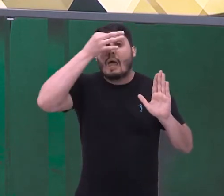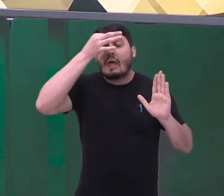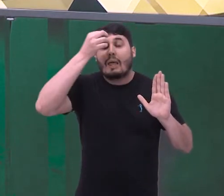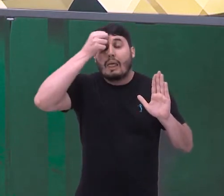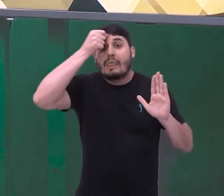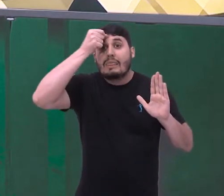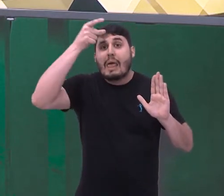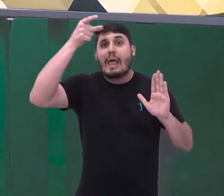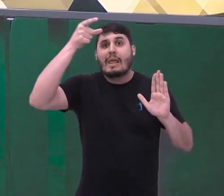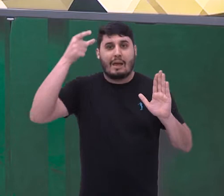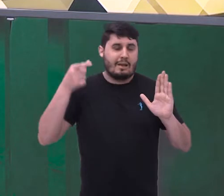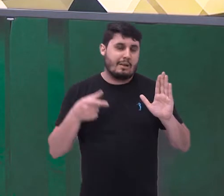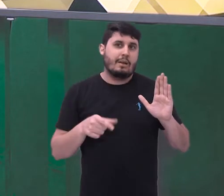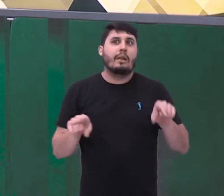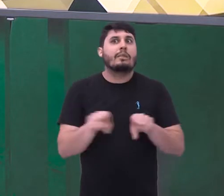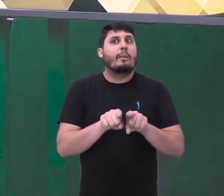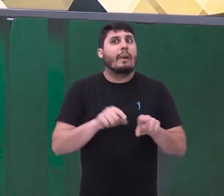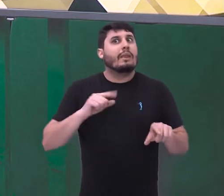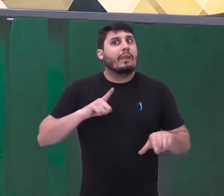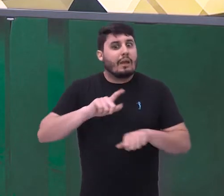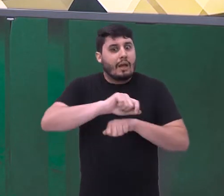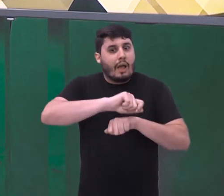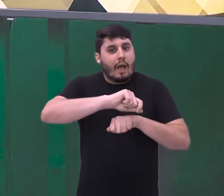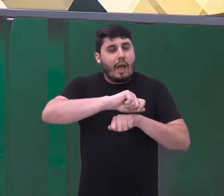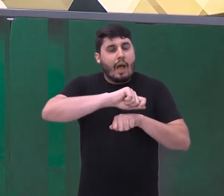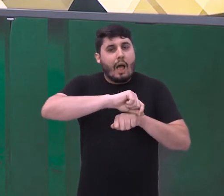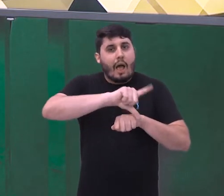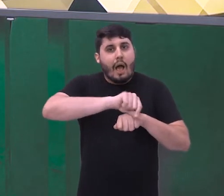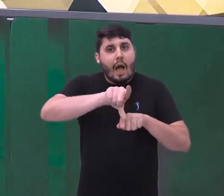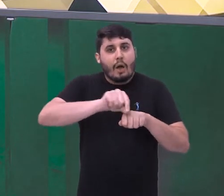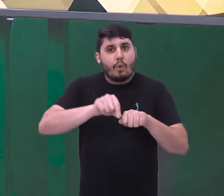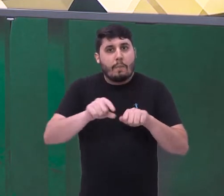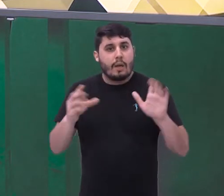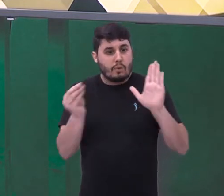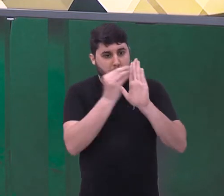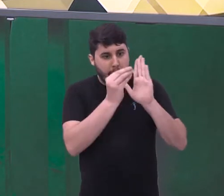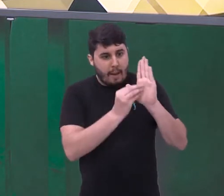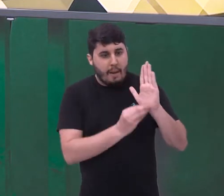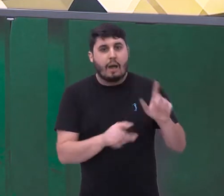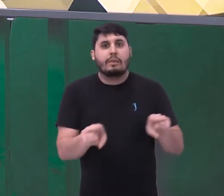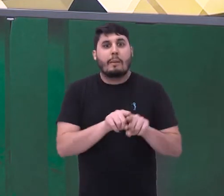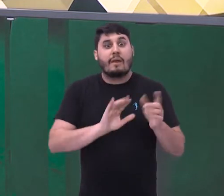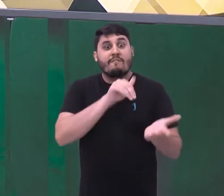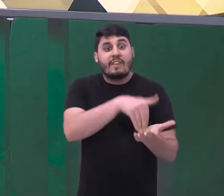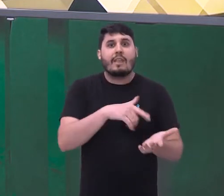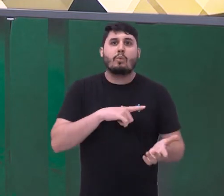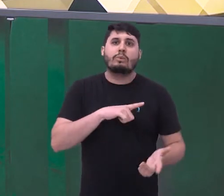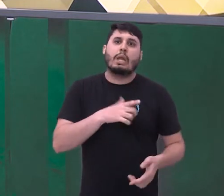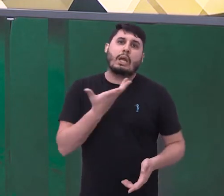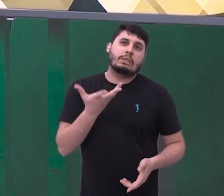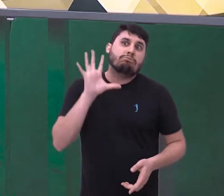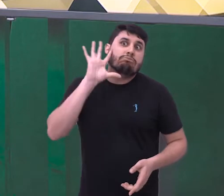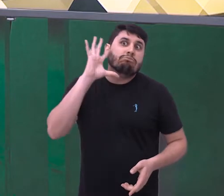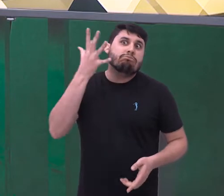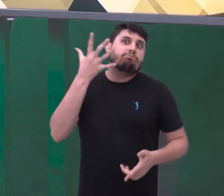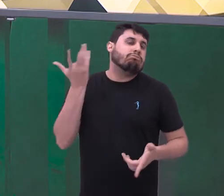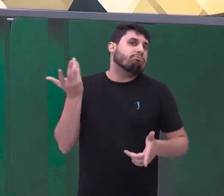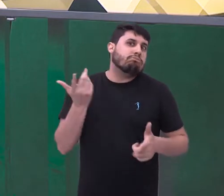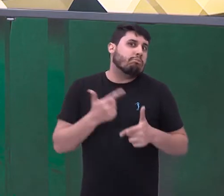ideia, argumentos, que são as justificativas e que tem uma solução. E que esteja